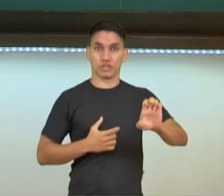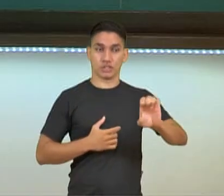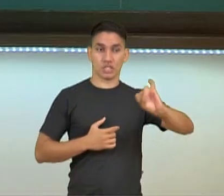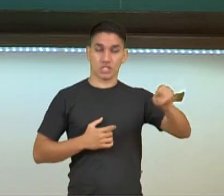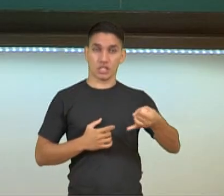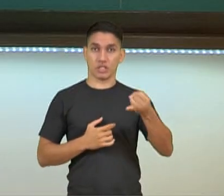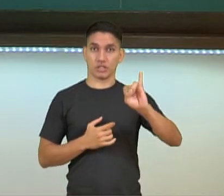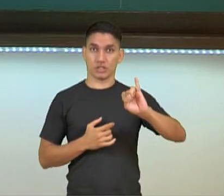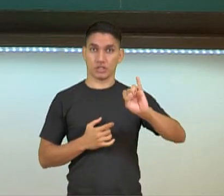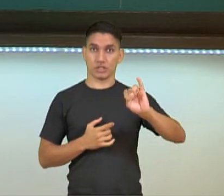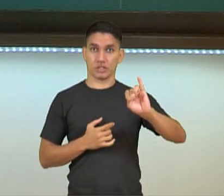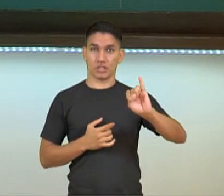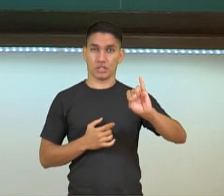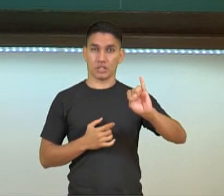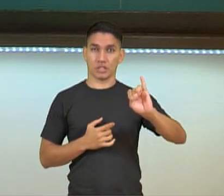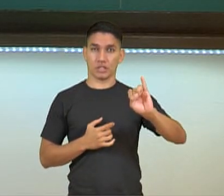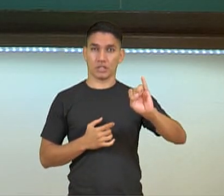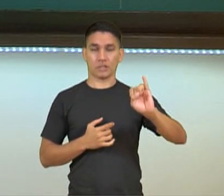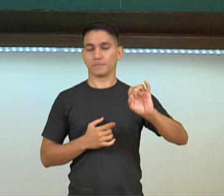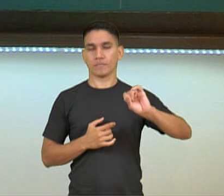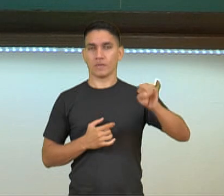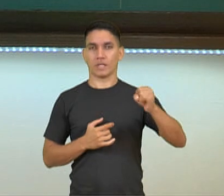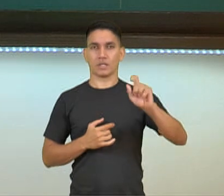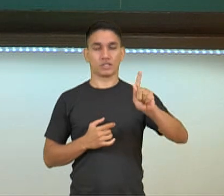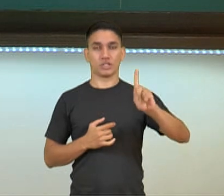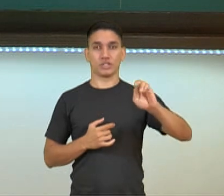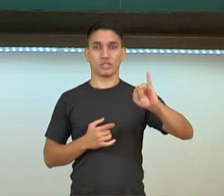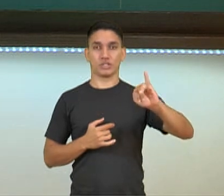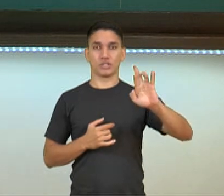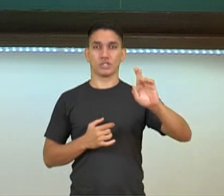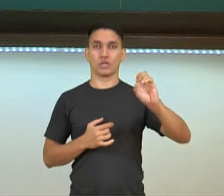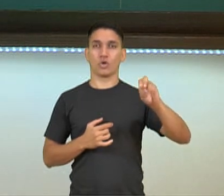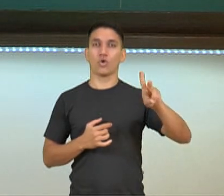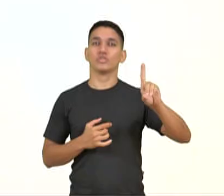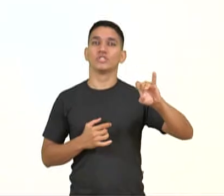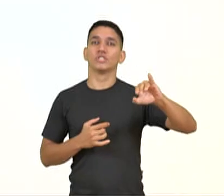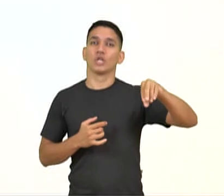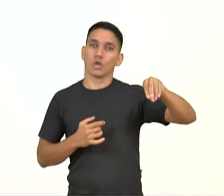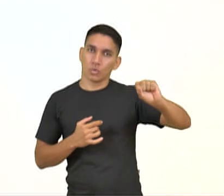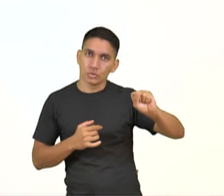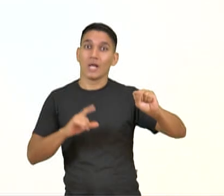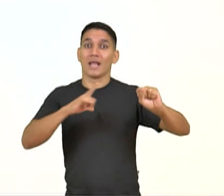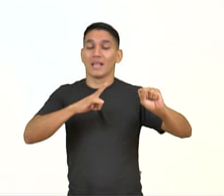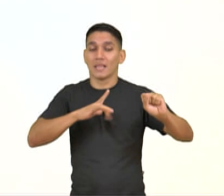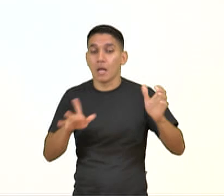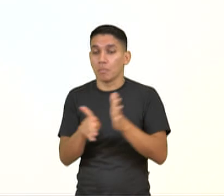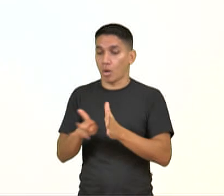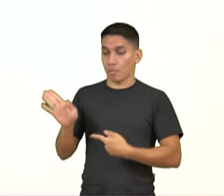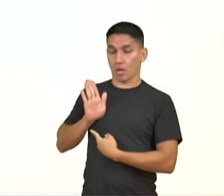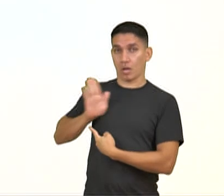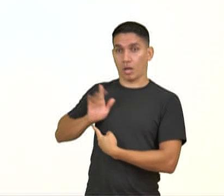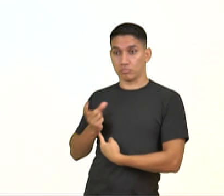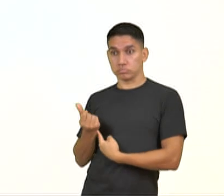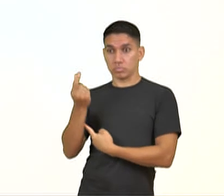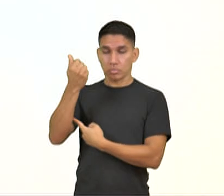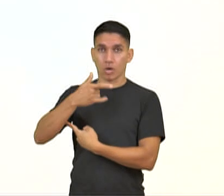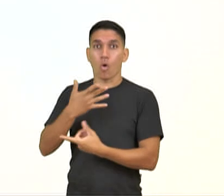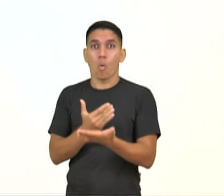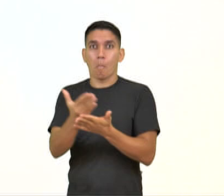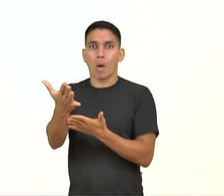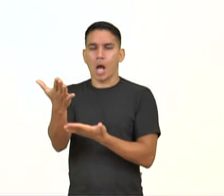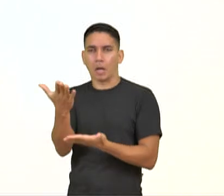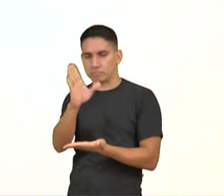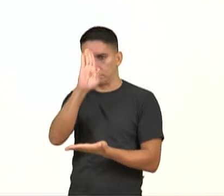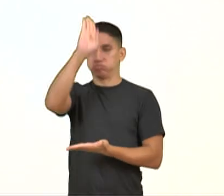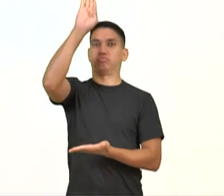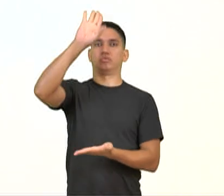A burguesia, a partir da Revolução Francesa, vai centralizar, vai se centralizar como